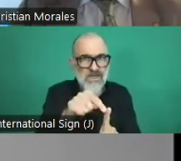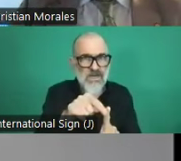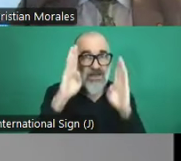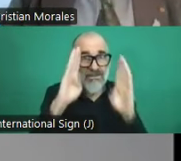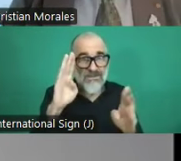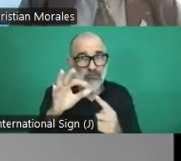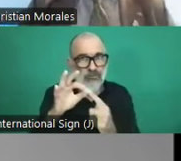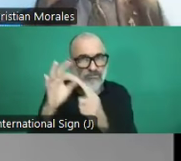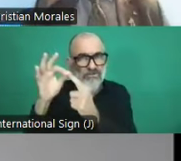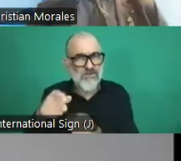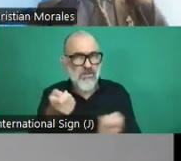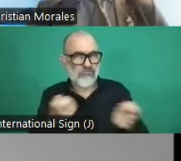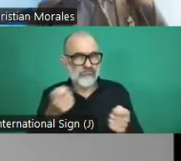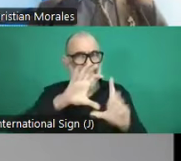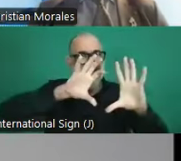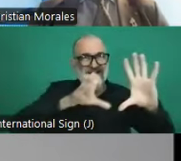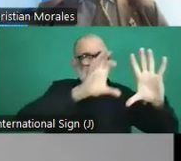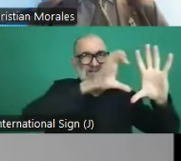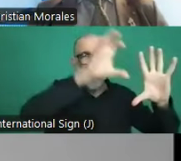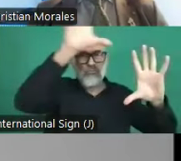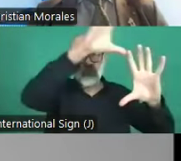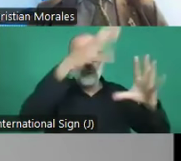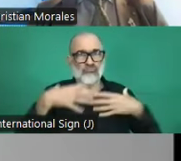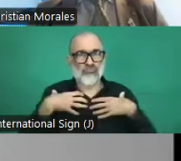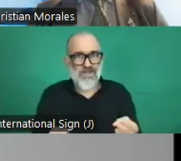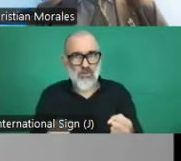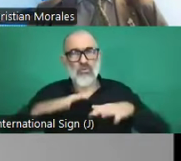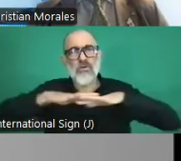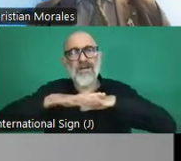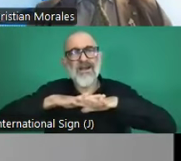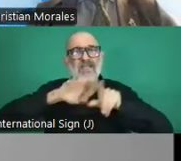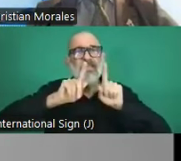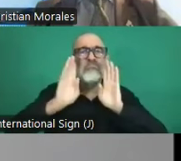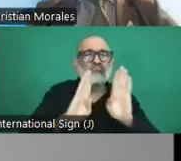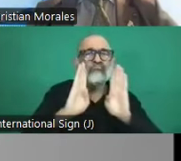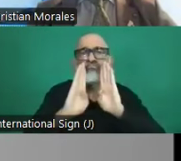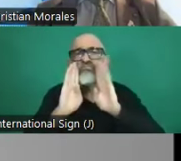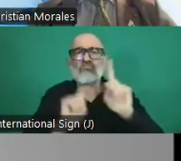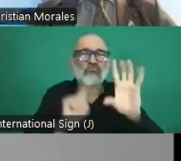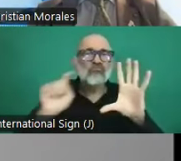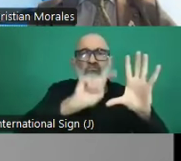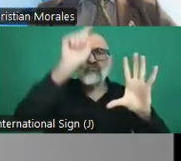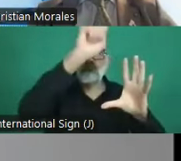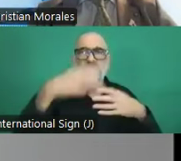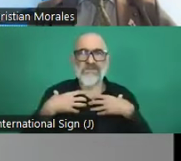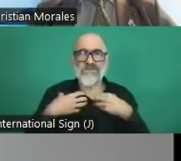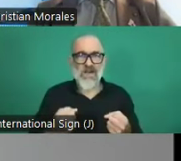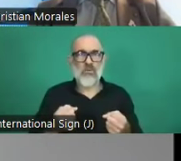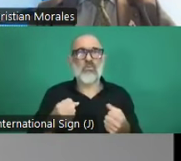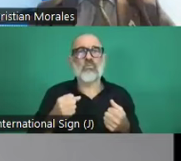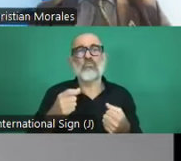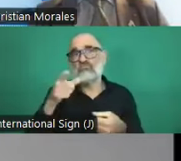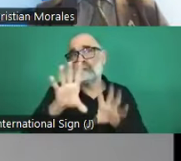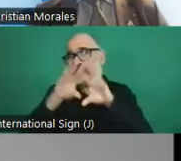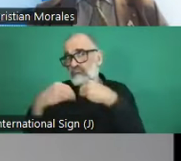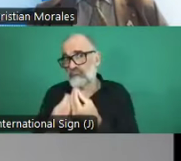relatório coordonnés dans les aponta de maneira réseaux muito de importante santé, ce sont des questions que e ce servem como rapport met base en para accent, nós podermos